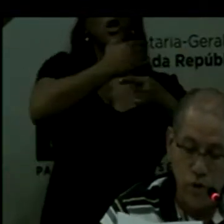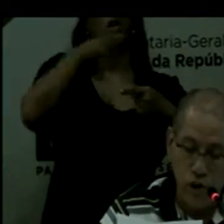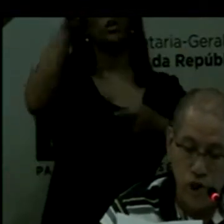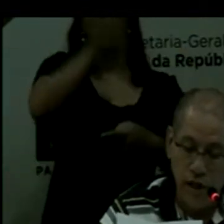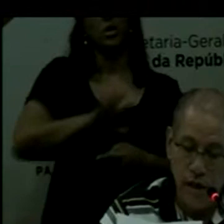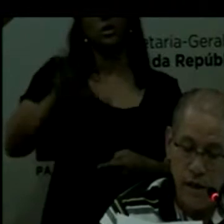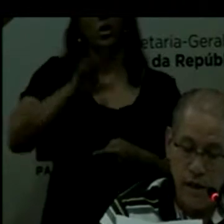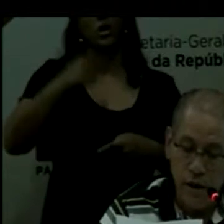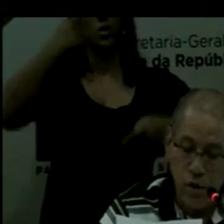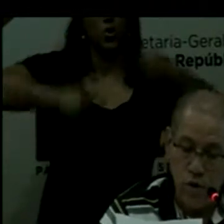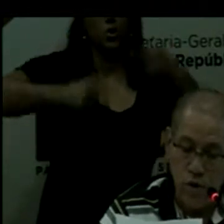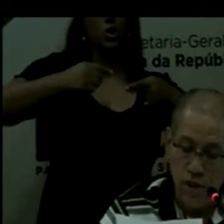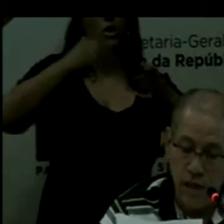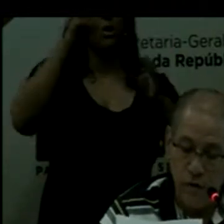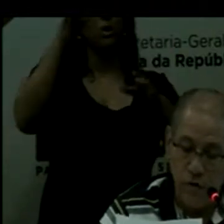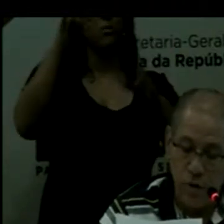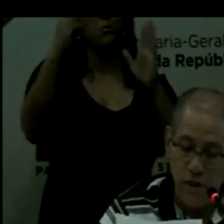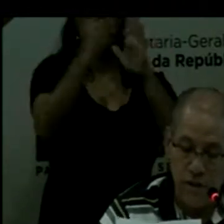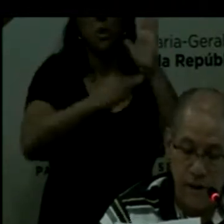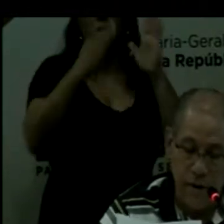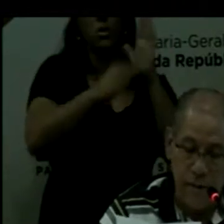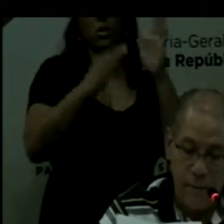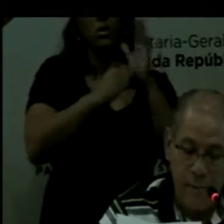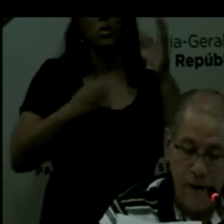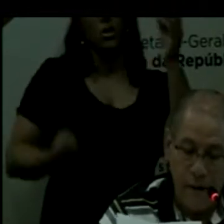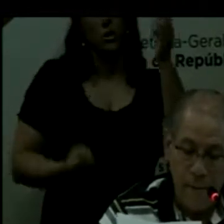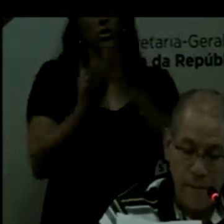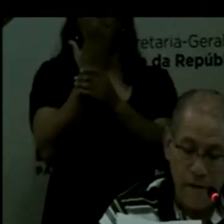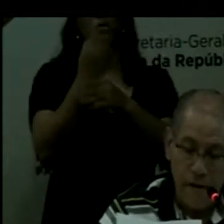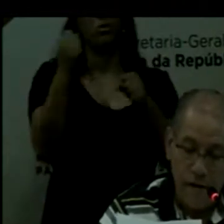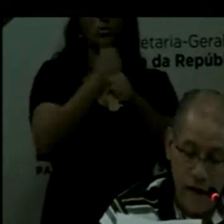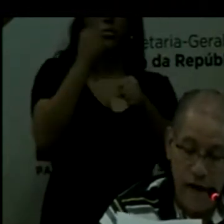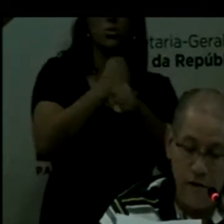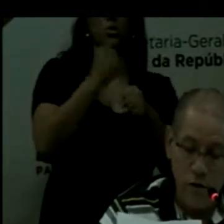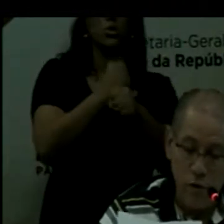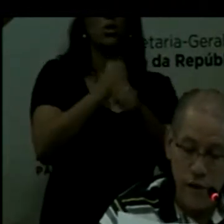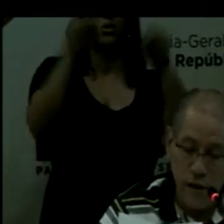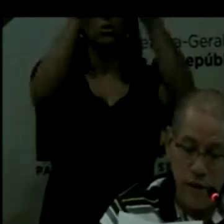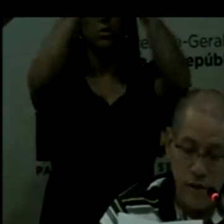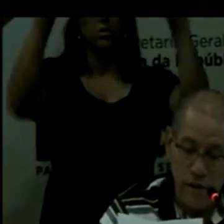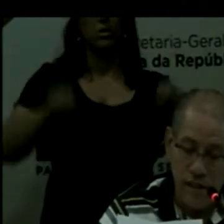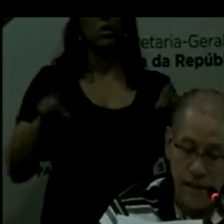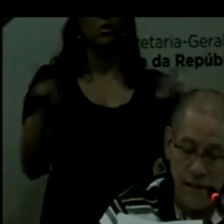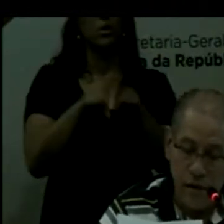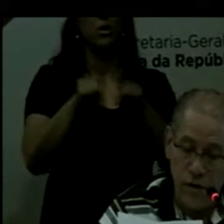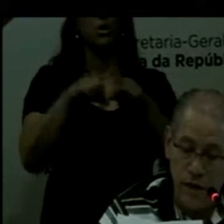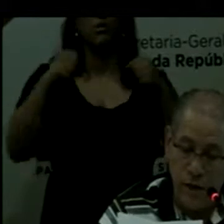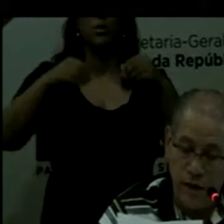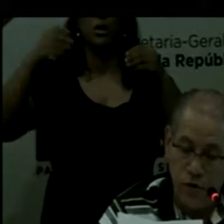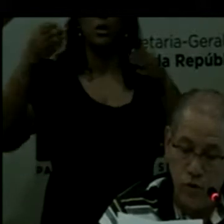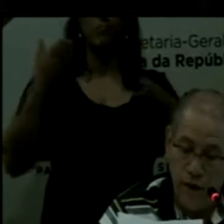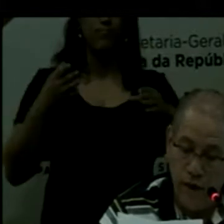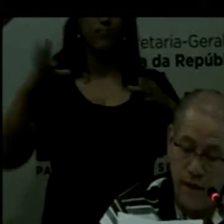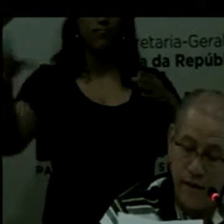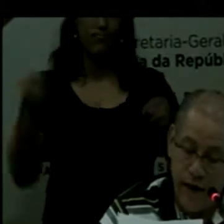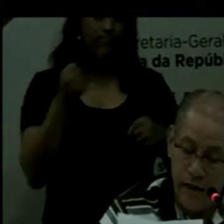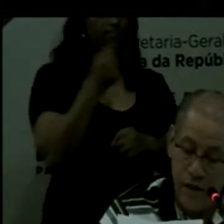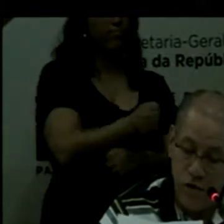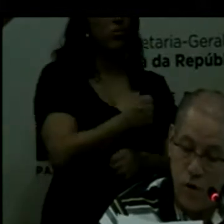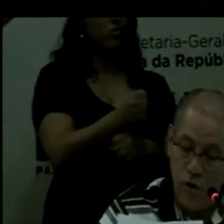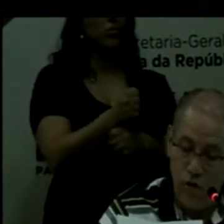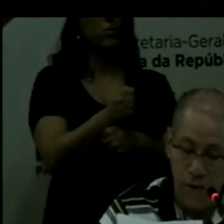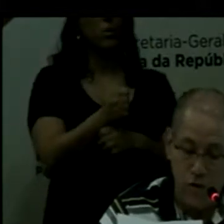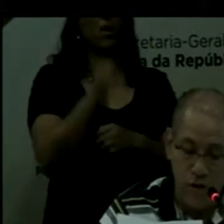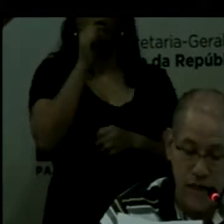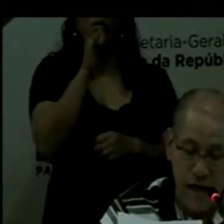discutir metodologia de construção do sistema. Deve incluir o cidadão que não atua em